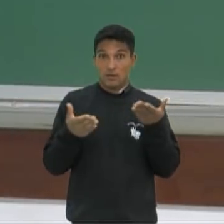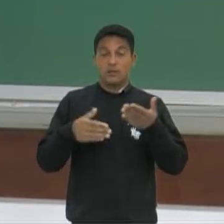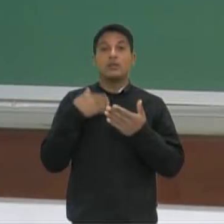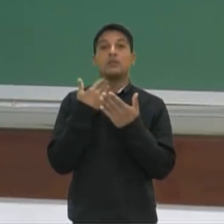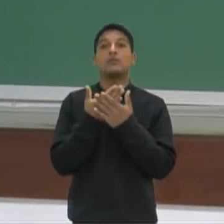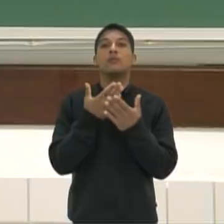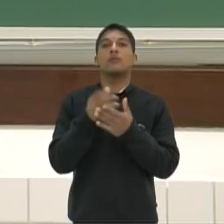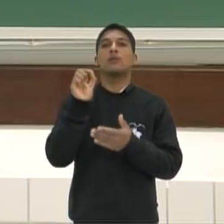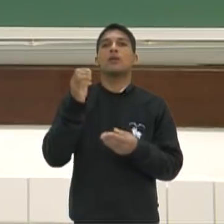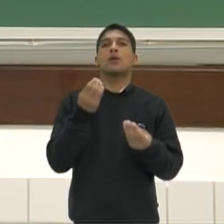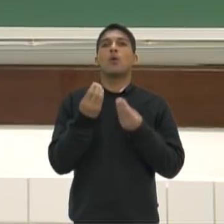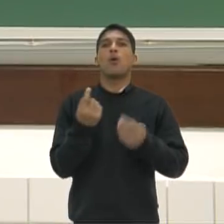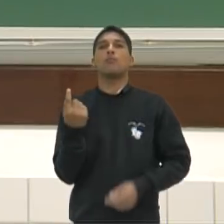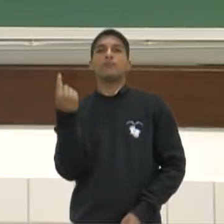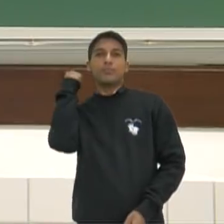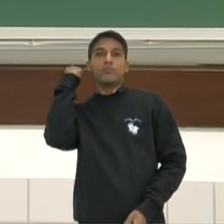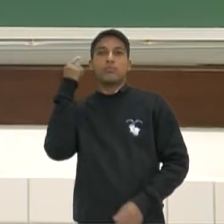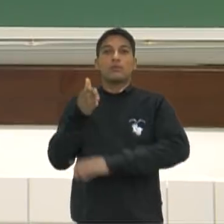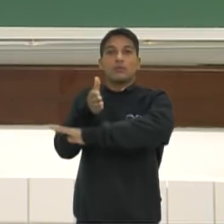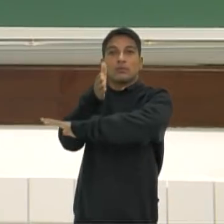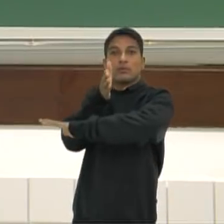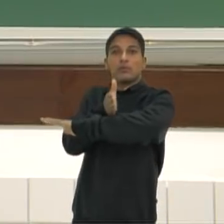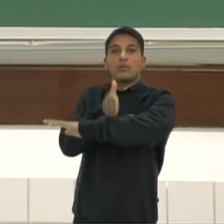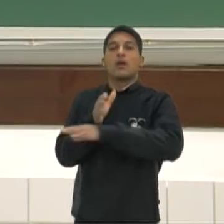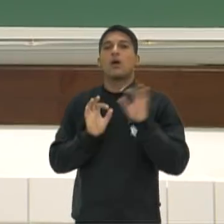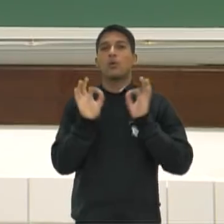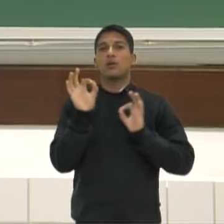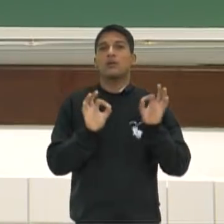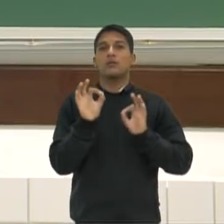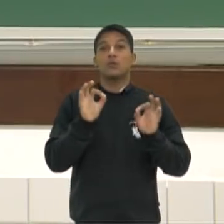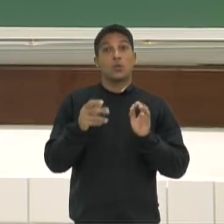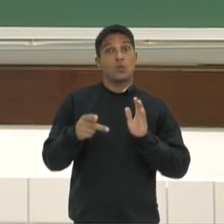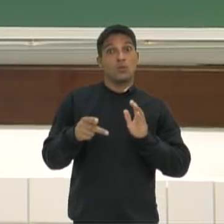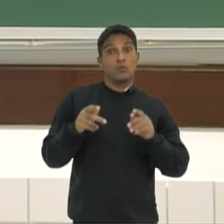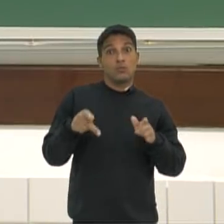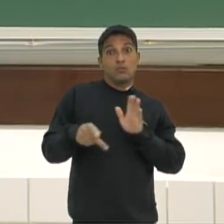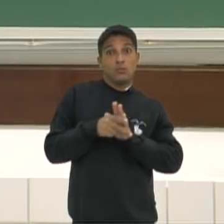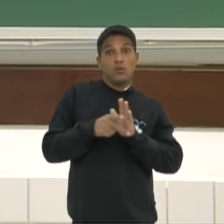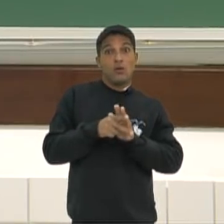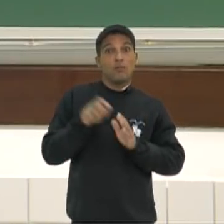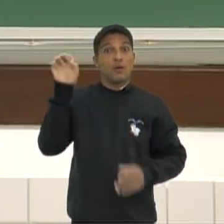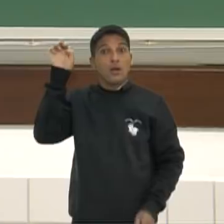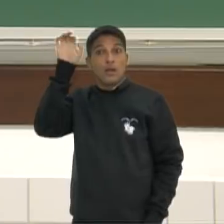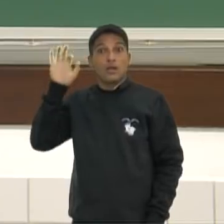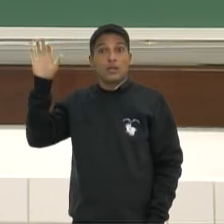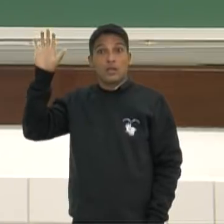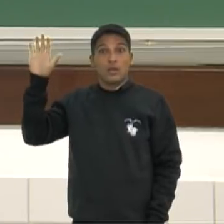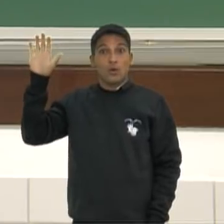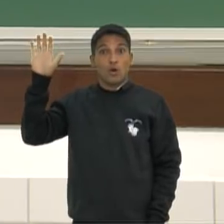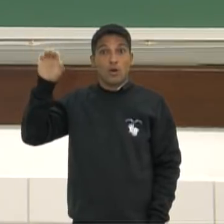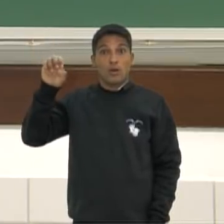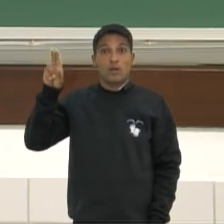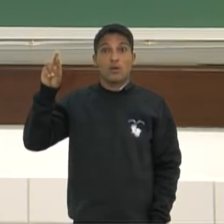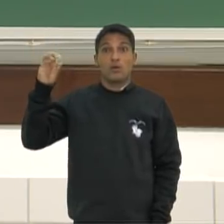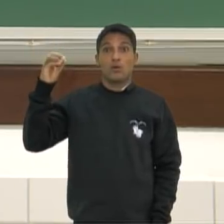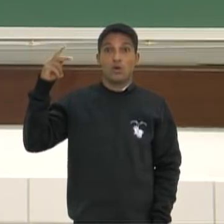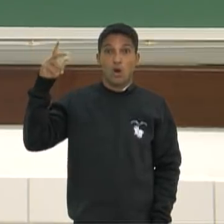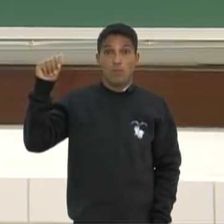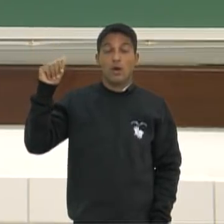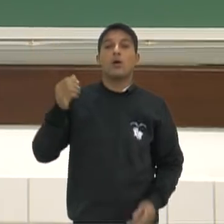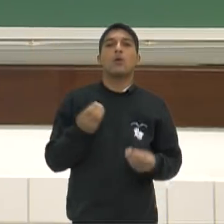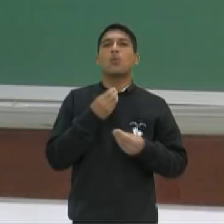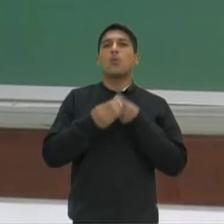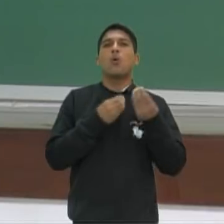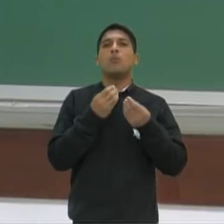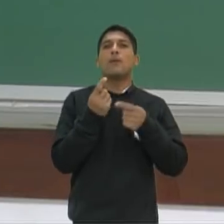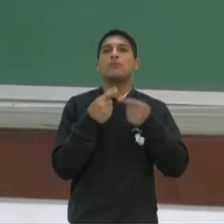se desenvolveu, como se organizou a Idade Média especificamente no continente europeu.